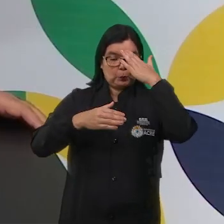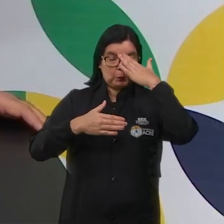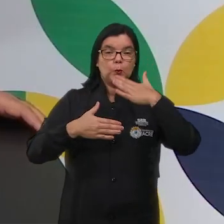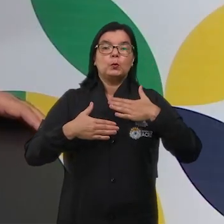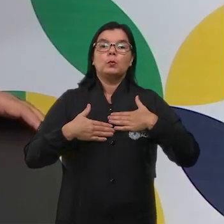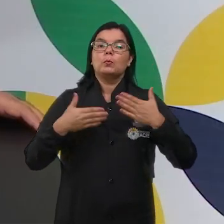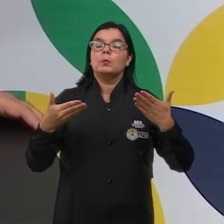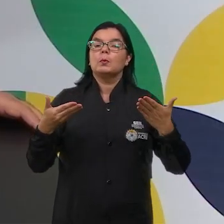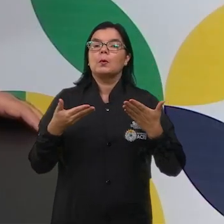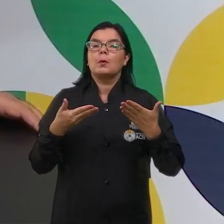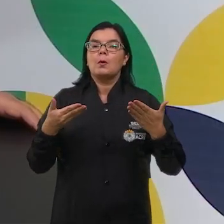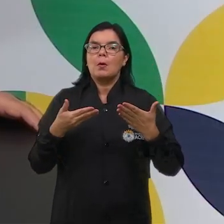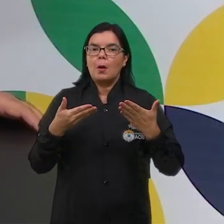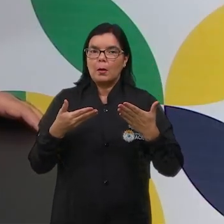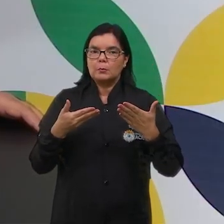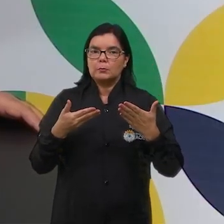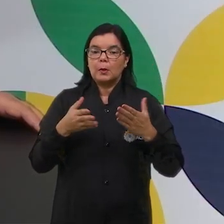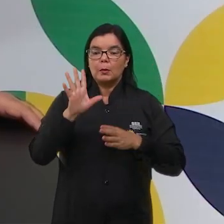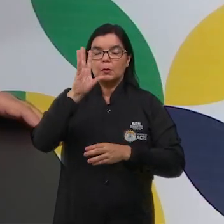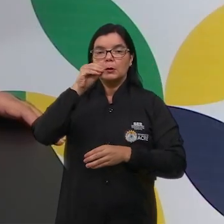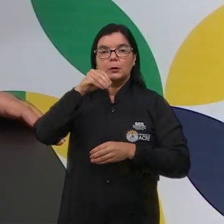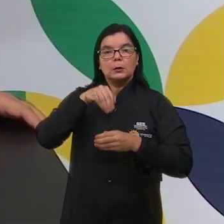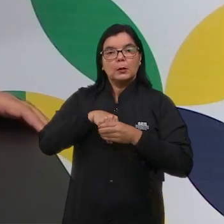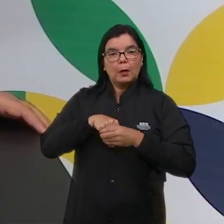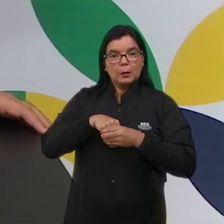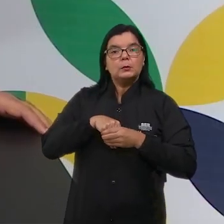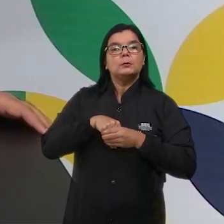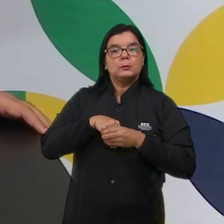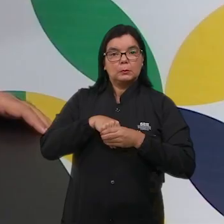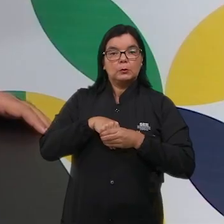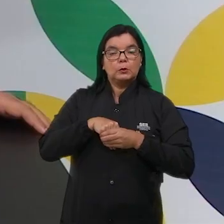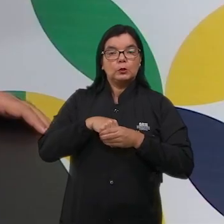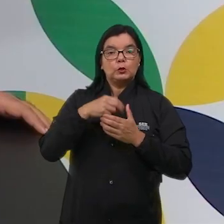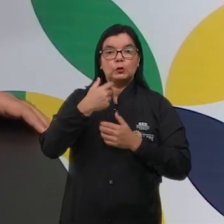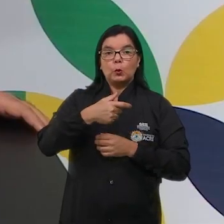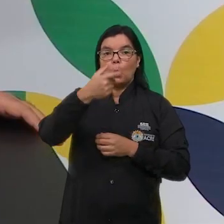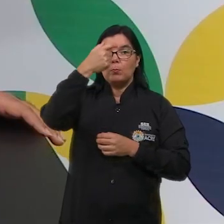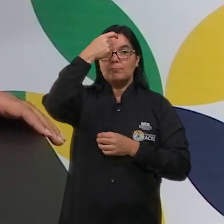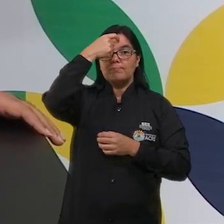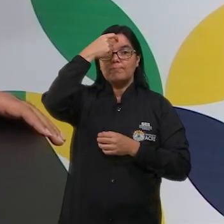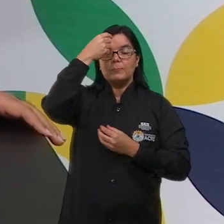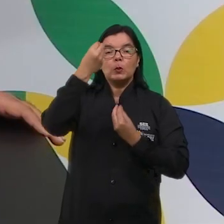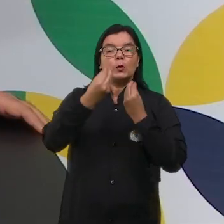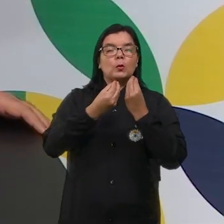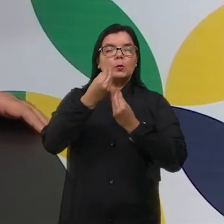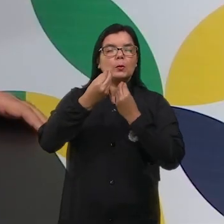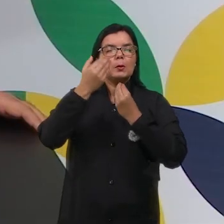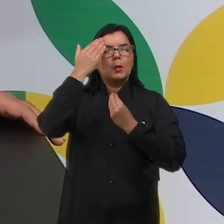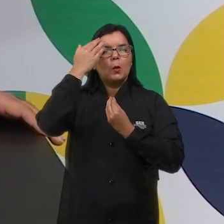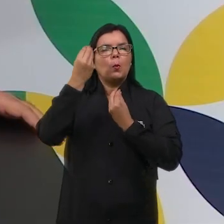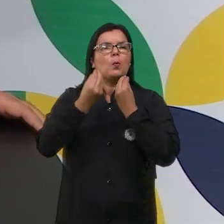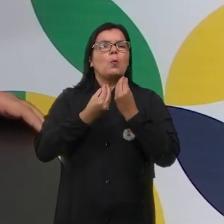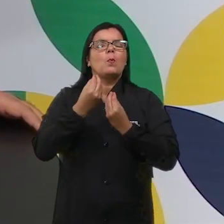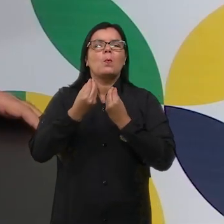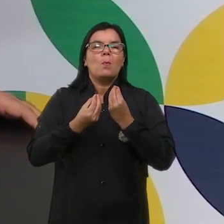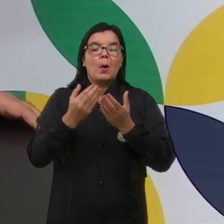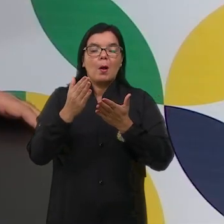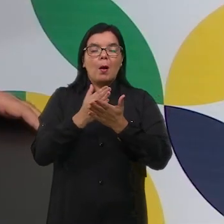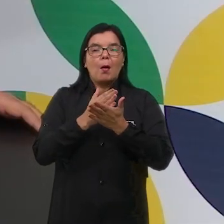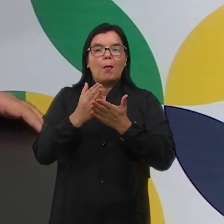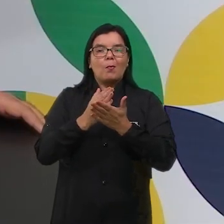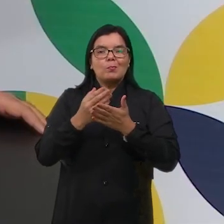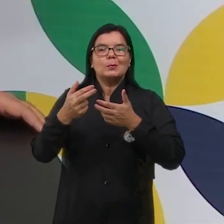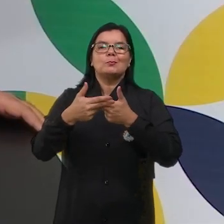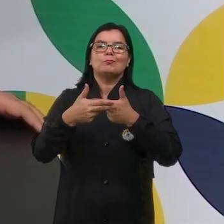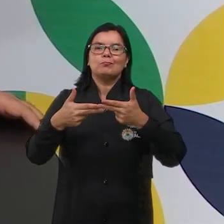vai agora avançar dentro de uma dimensão cognitiva, a gente vai entender um pouco mais sobre alguns